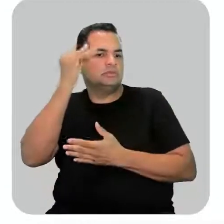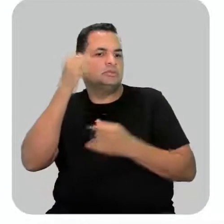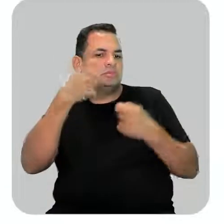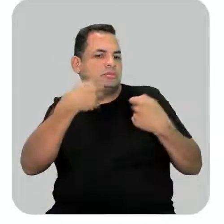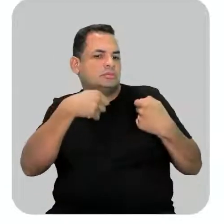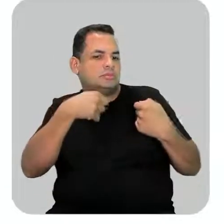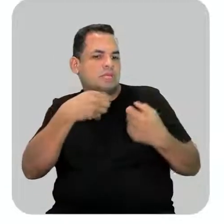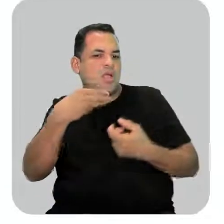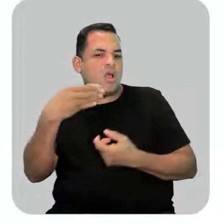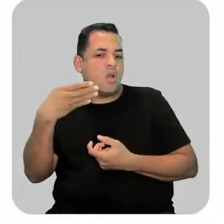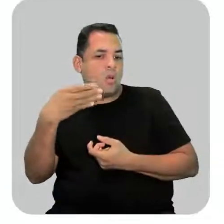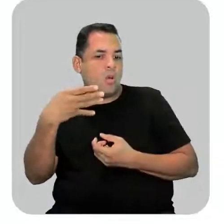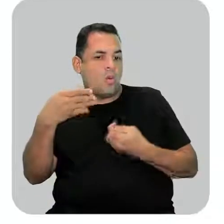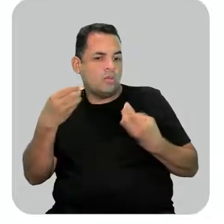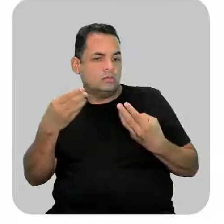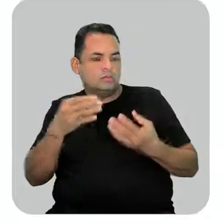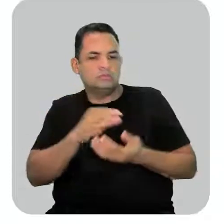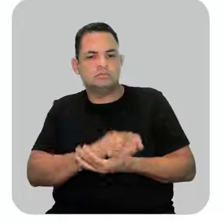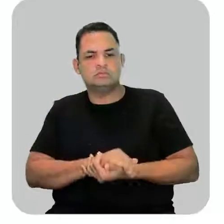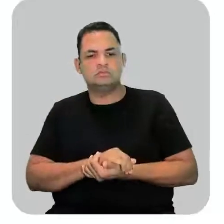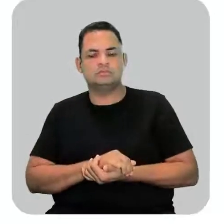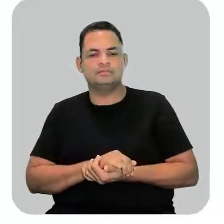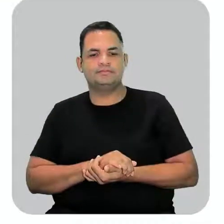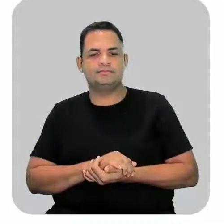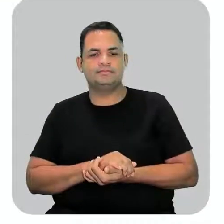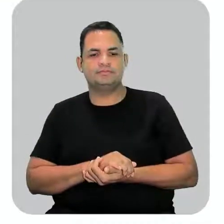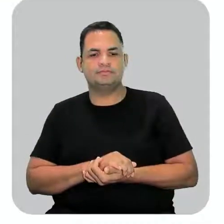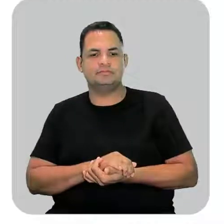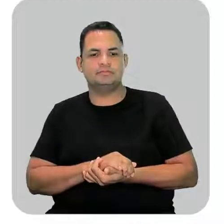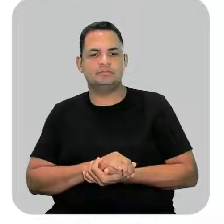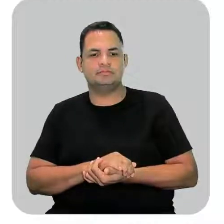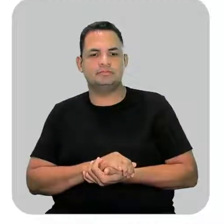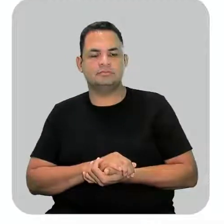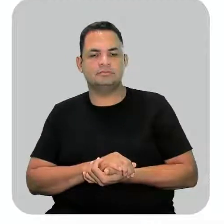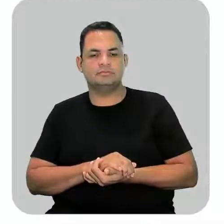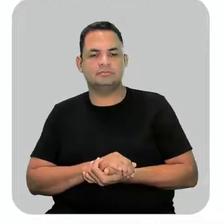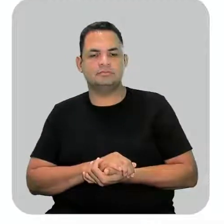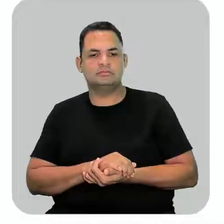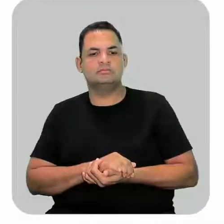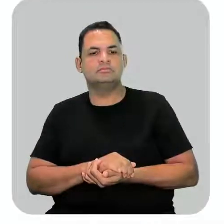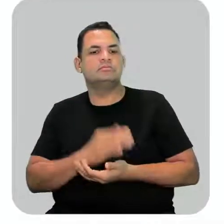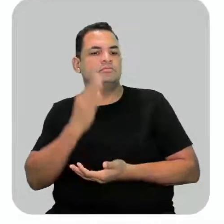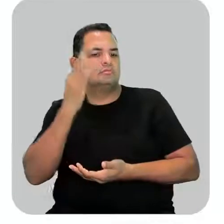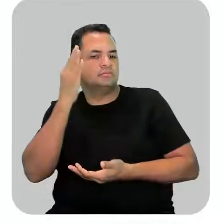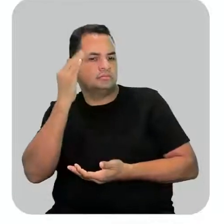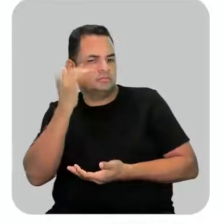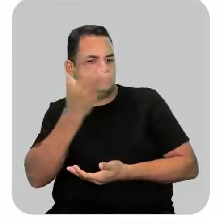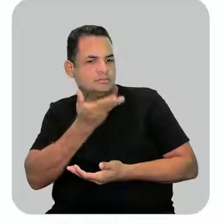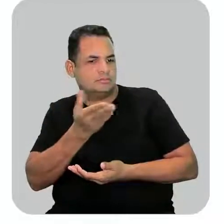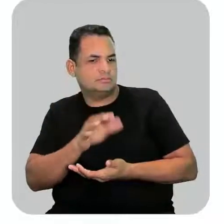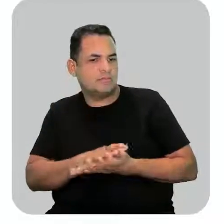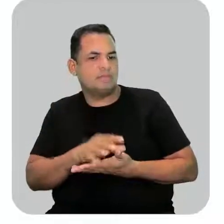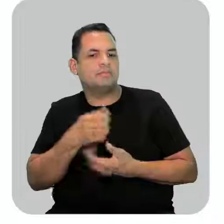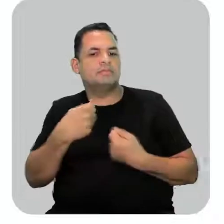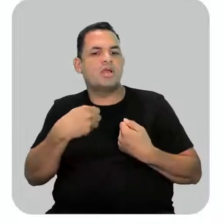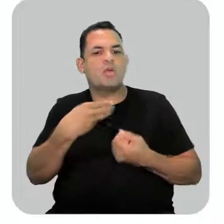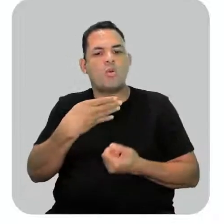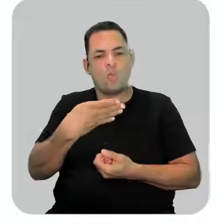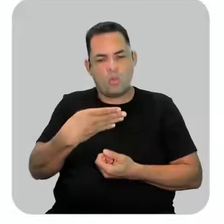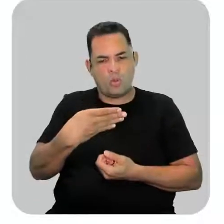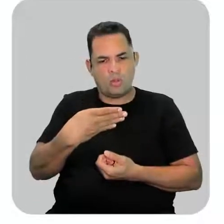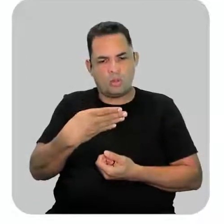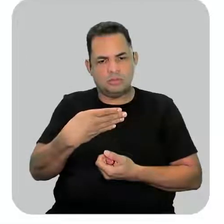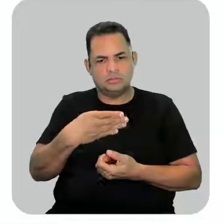fazer 4 ligações, então eu já posso colocar 3 hidrogênios nele. Eu sei que esse daqui também precisa fazer 4 ligações, então aqui